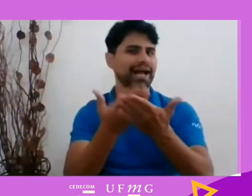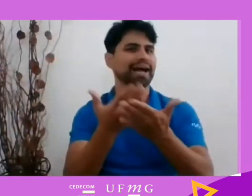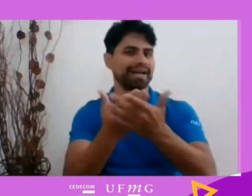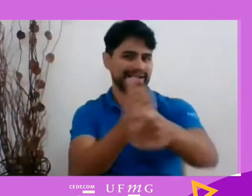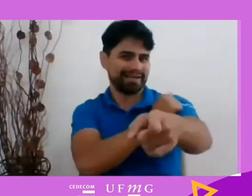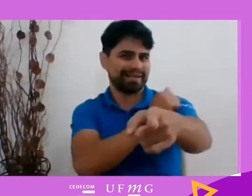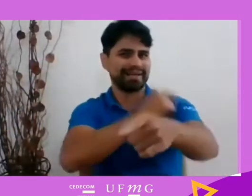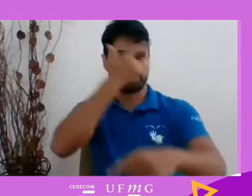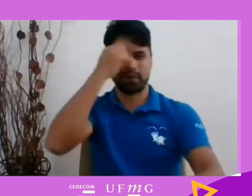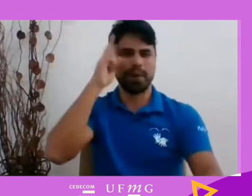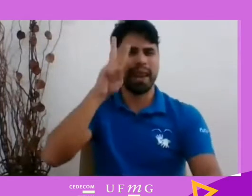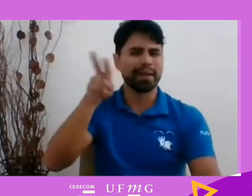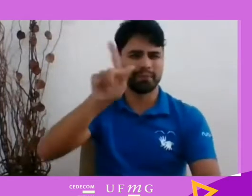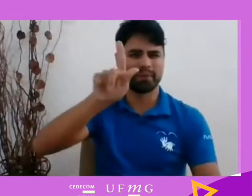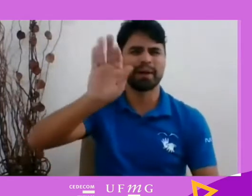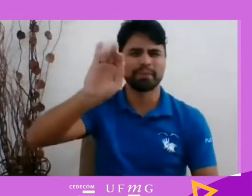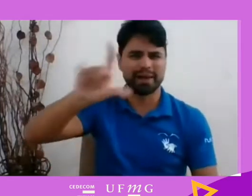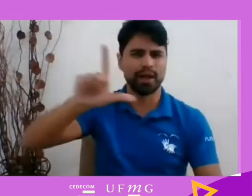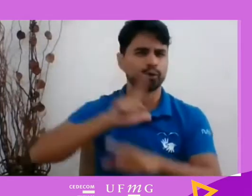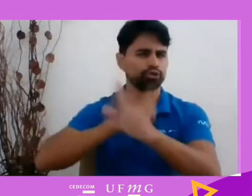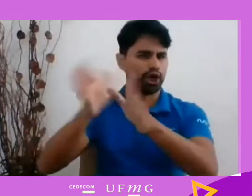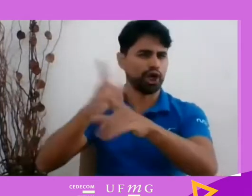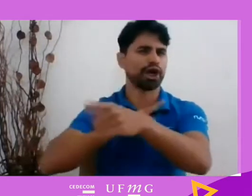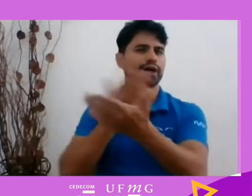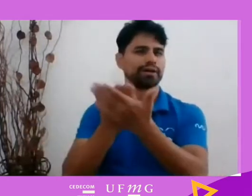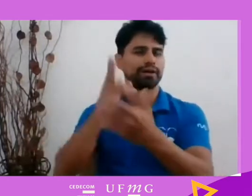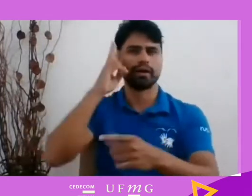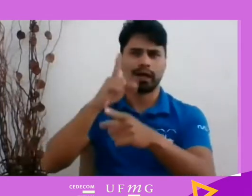eu lembro, eu não sei se era nessa época, acho que não,